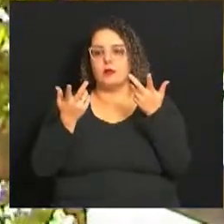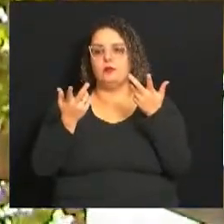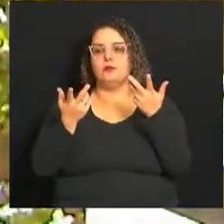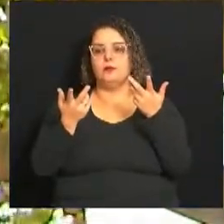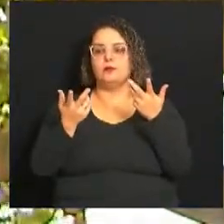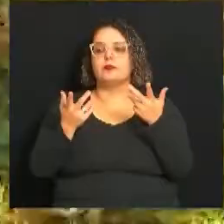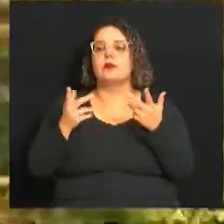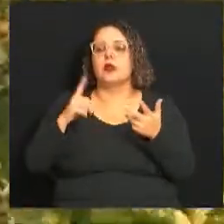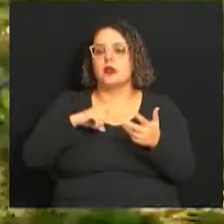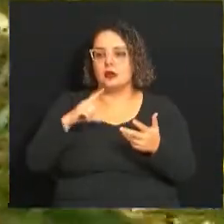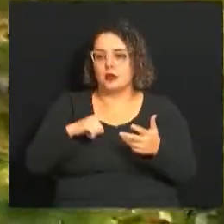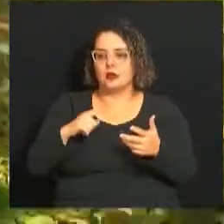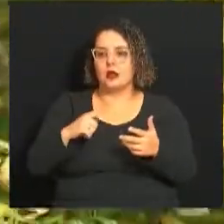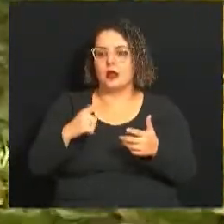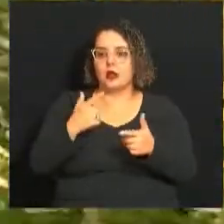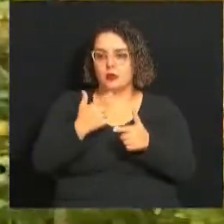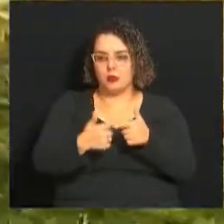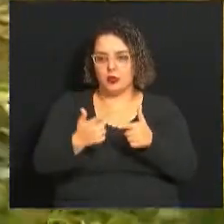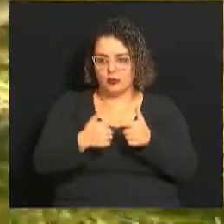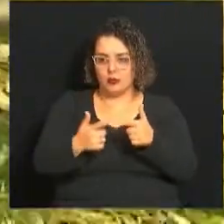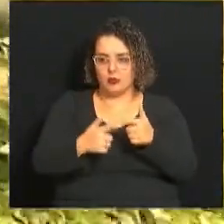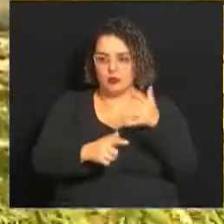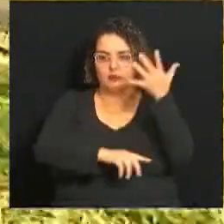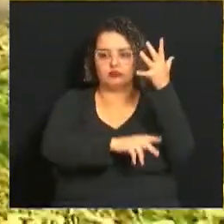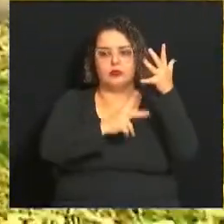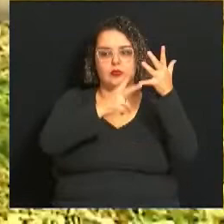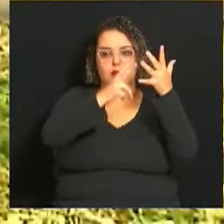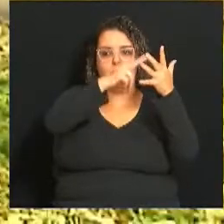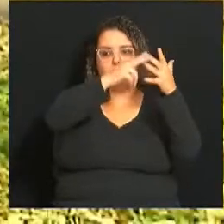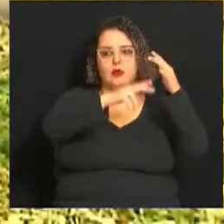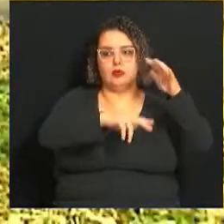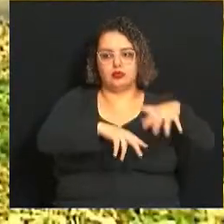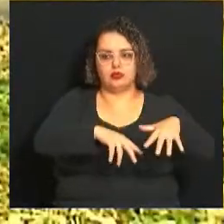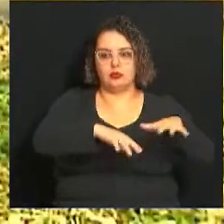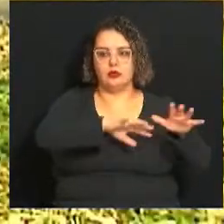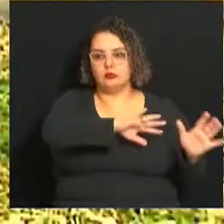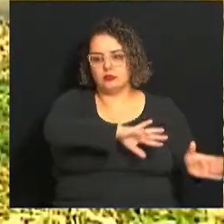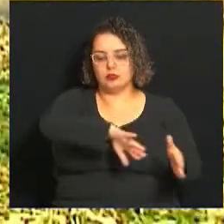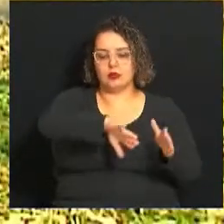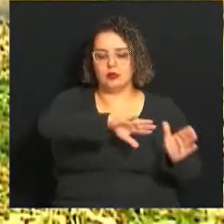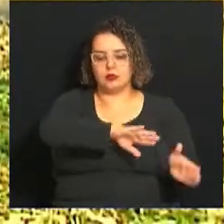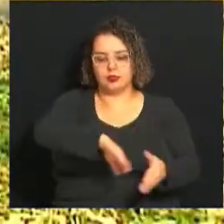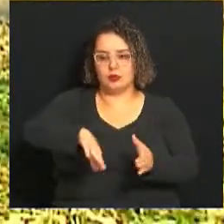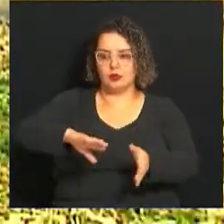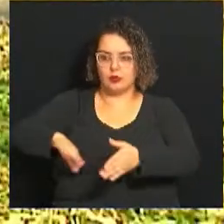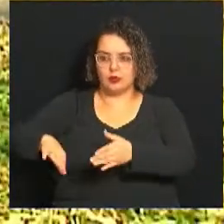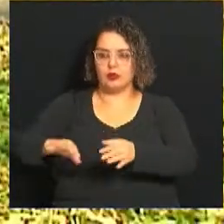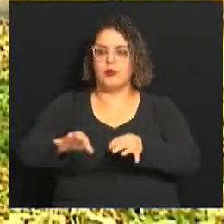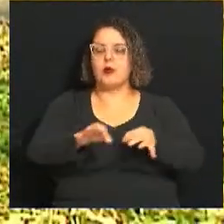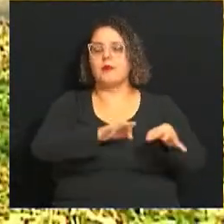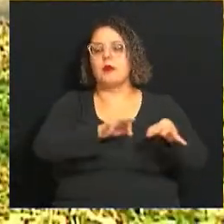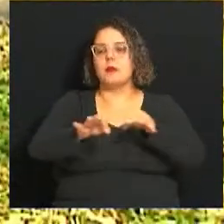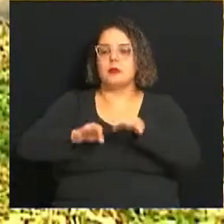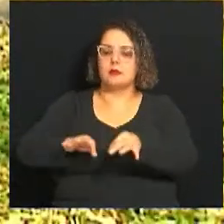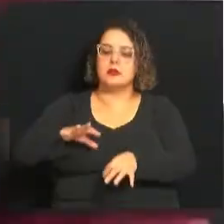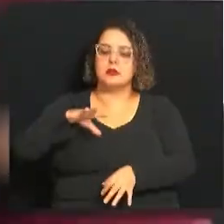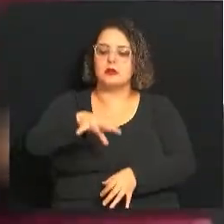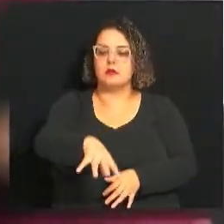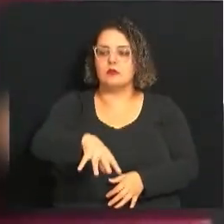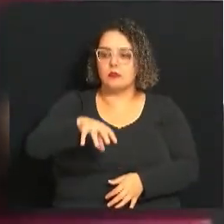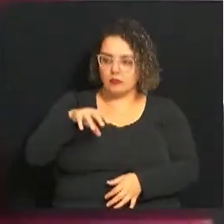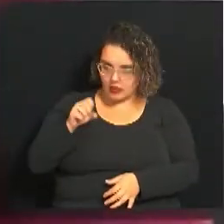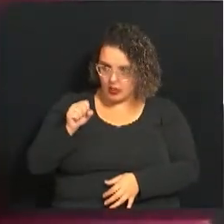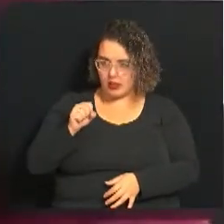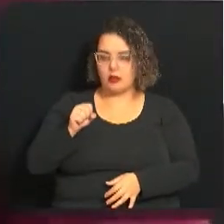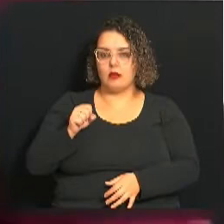gera resíduo, galhos, que são retirados a posterior conforme uma programação que existe dentro da